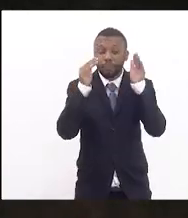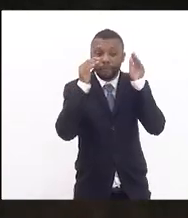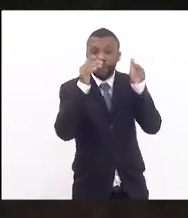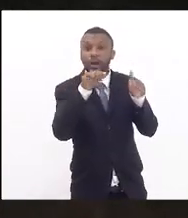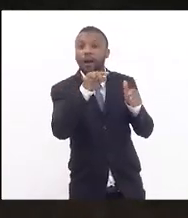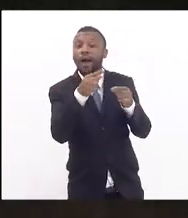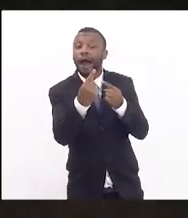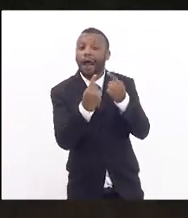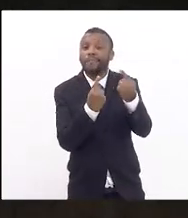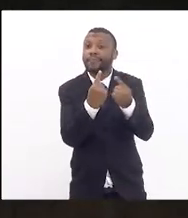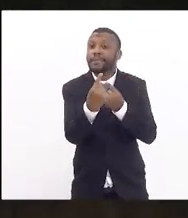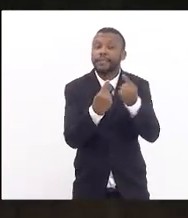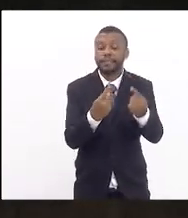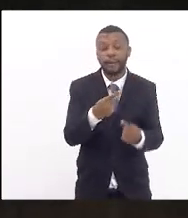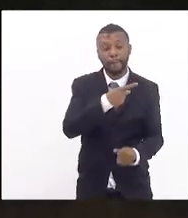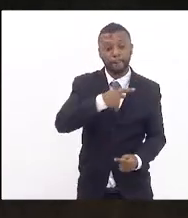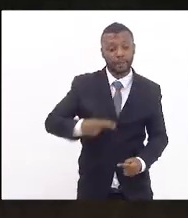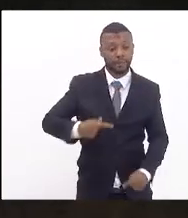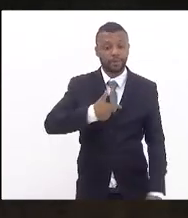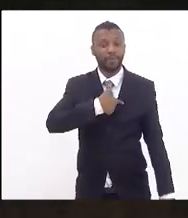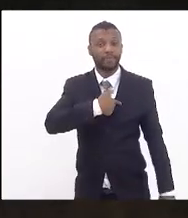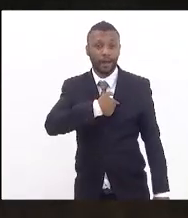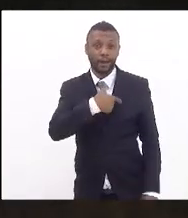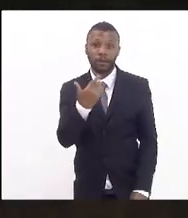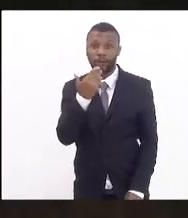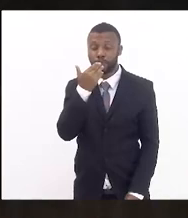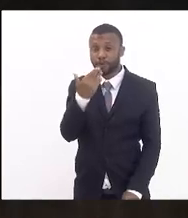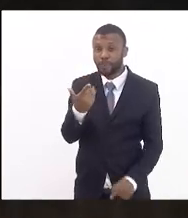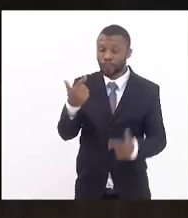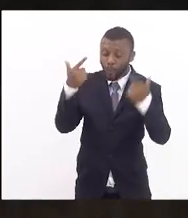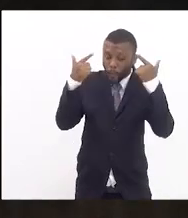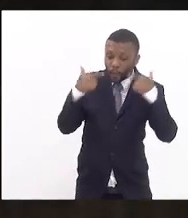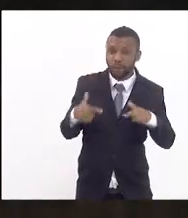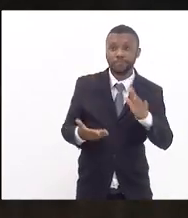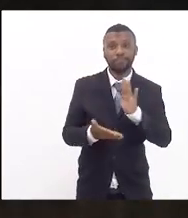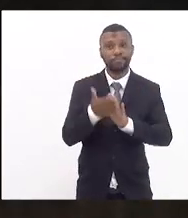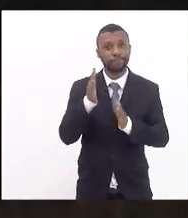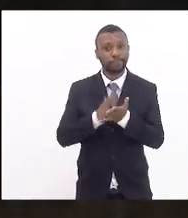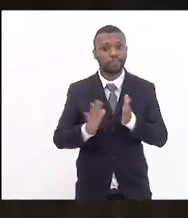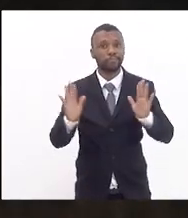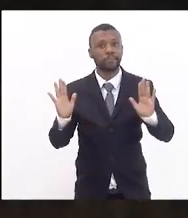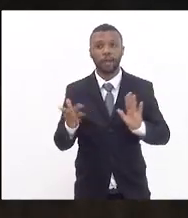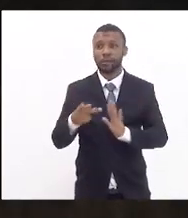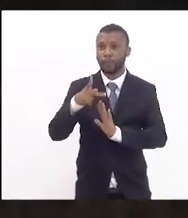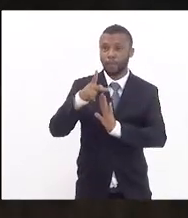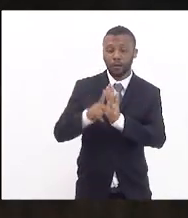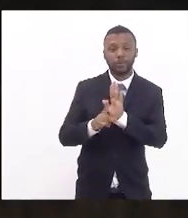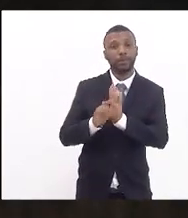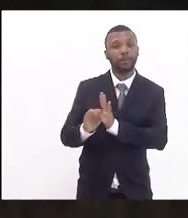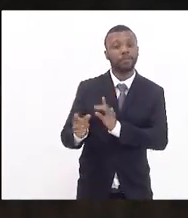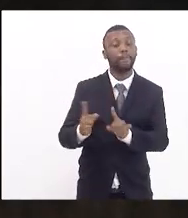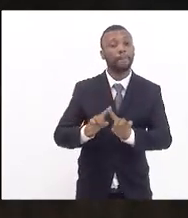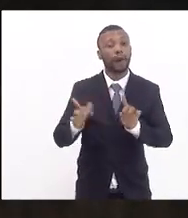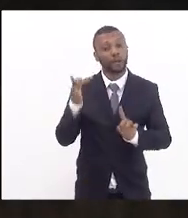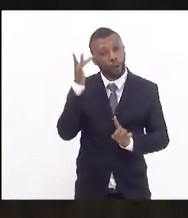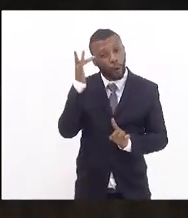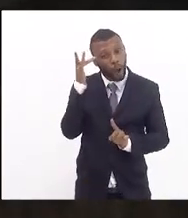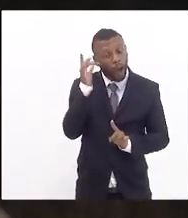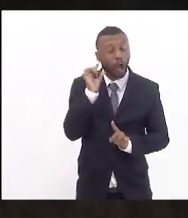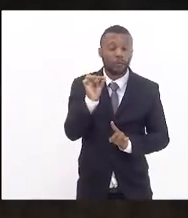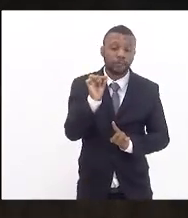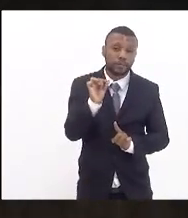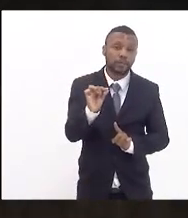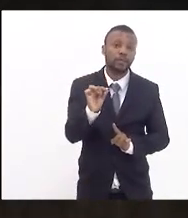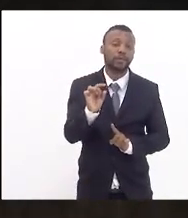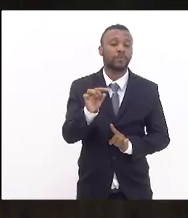Né? Eu queria até pedir a minha abstenção a esse projeto, né? Mas eu acho que, pelo menos, a gente